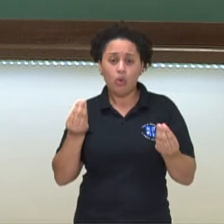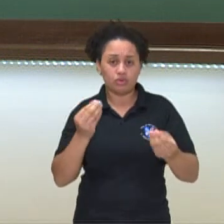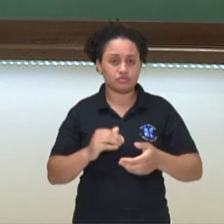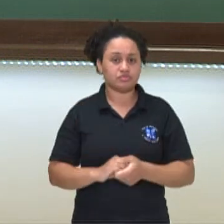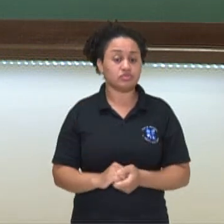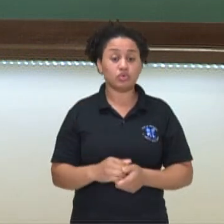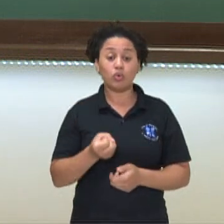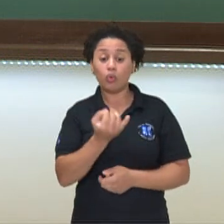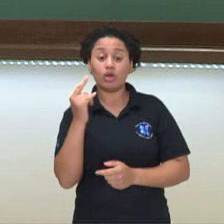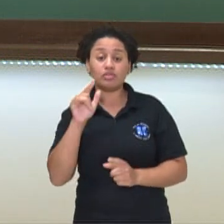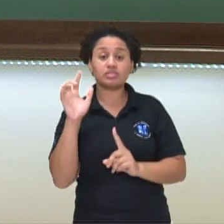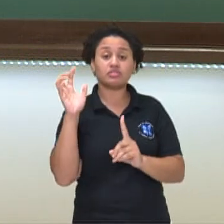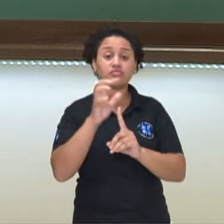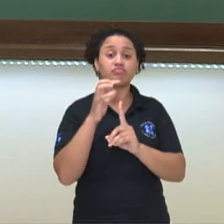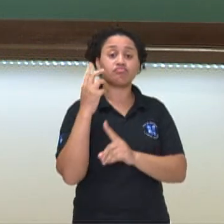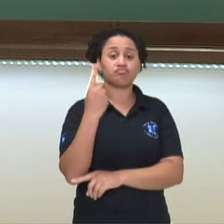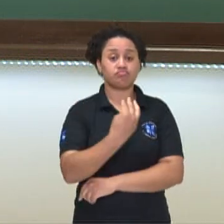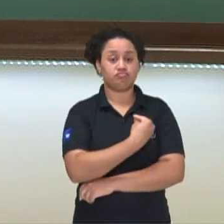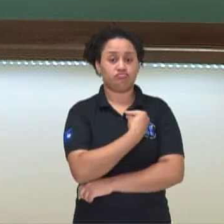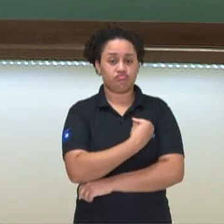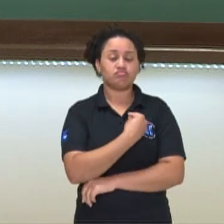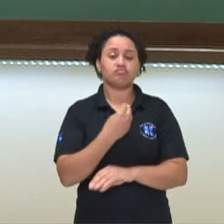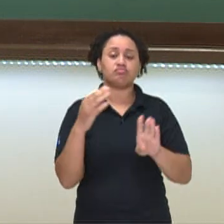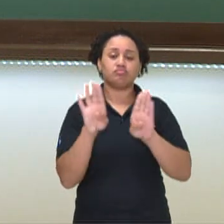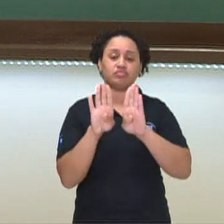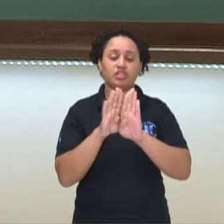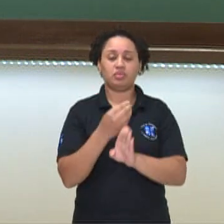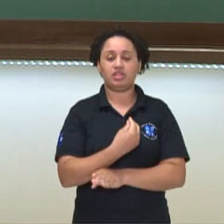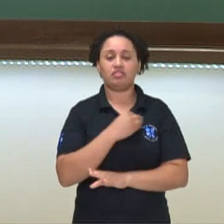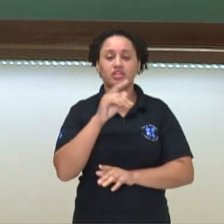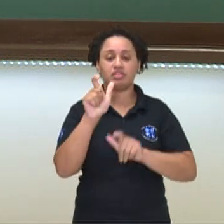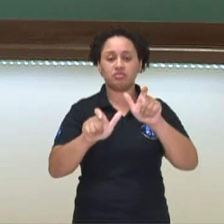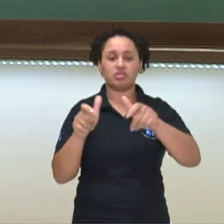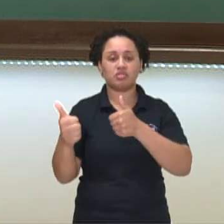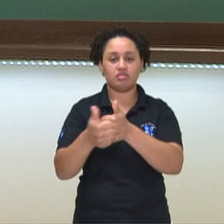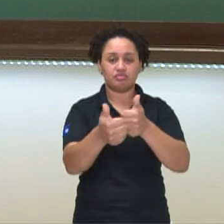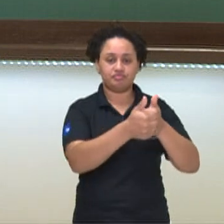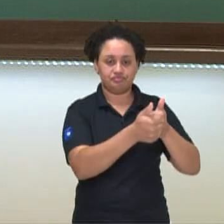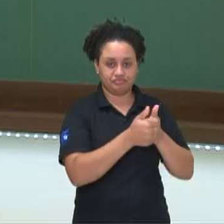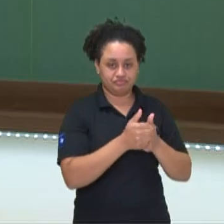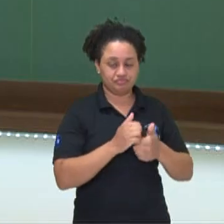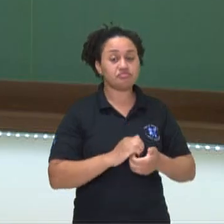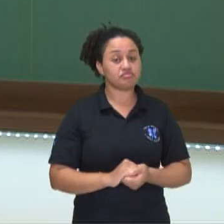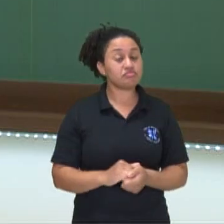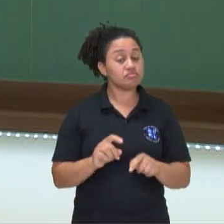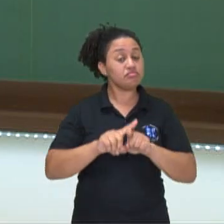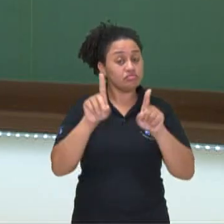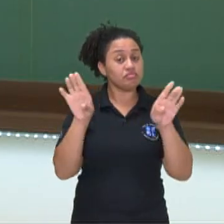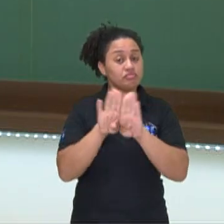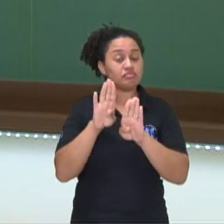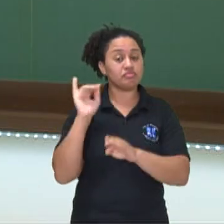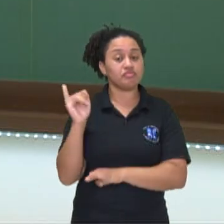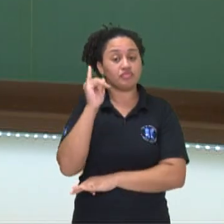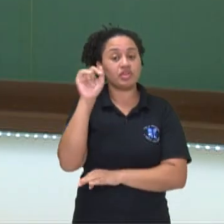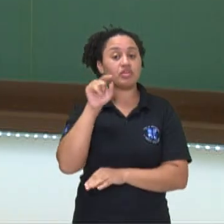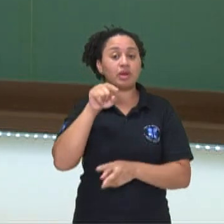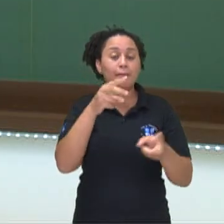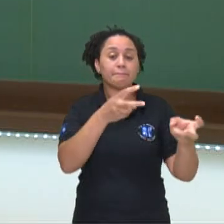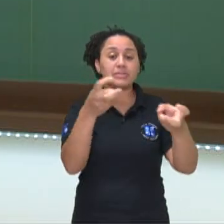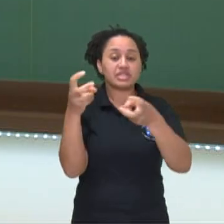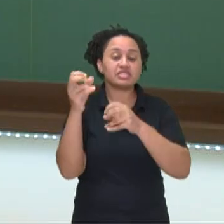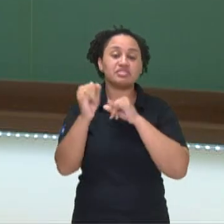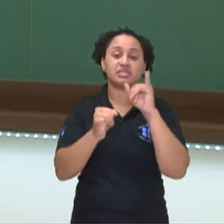que isso vai influenciar na sua vida e também na vida das pessoas. Mas também é importante que você perceba que